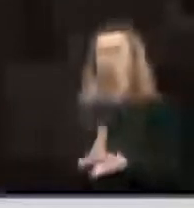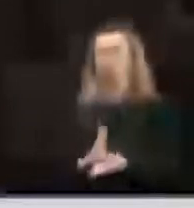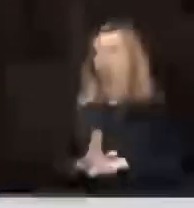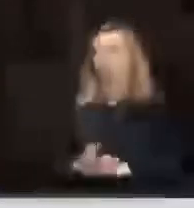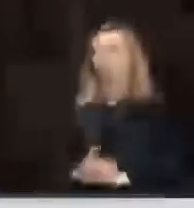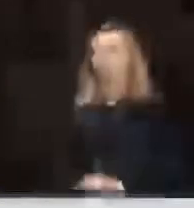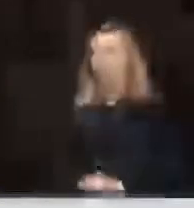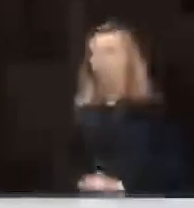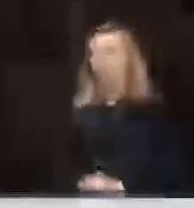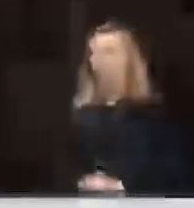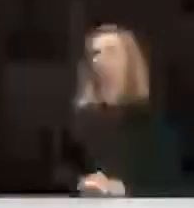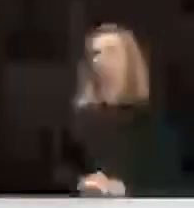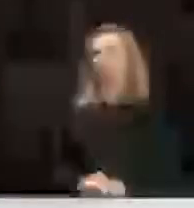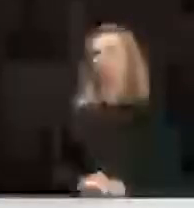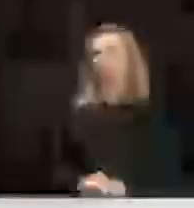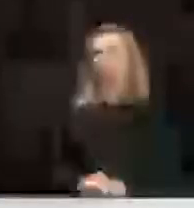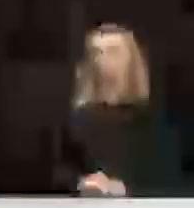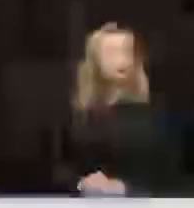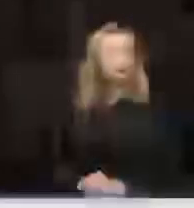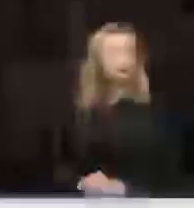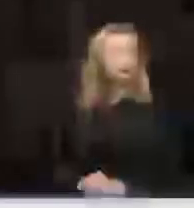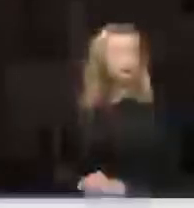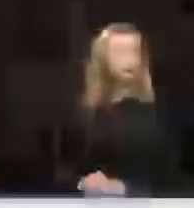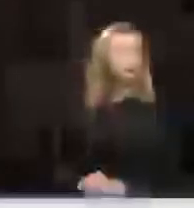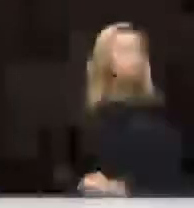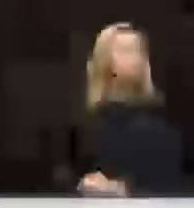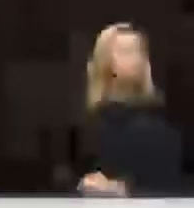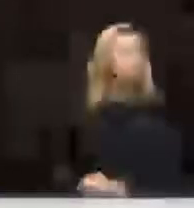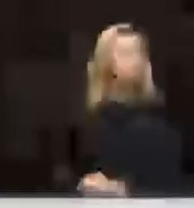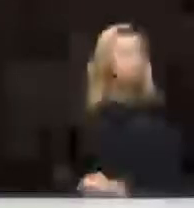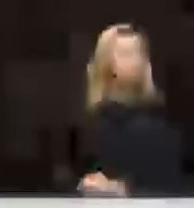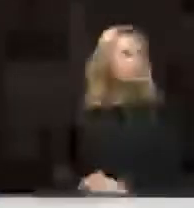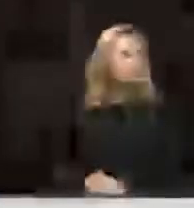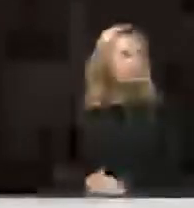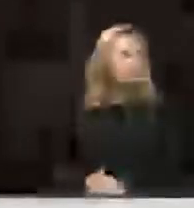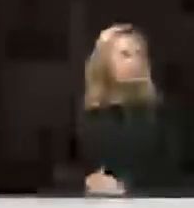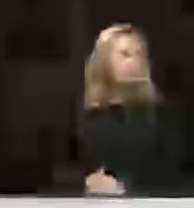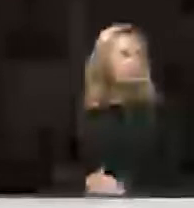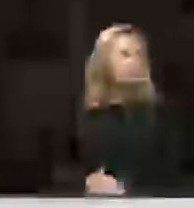Complexidade muito grande. E